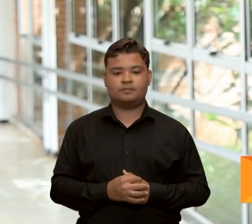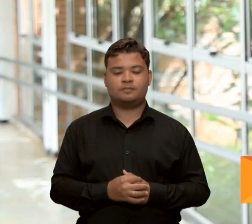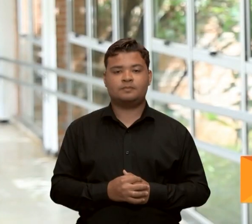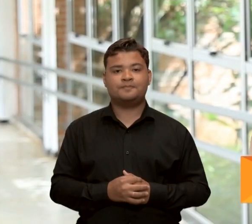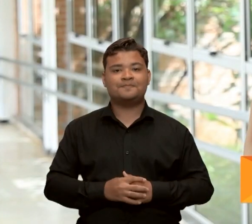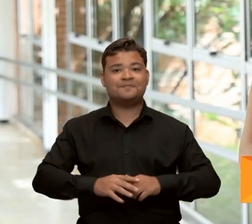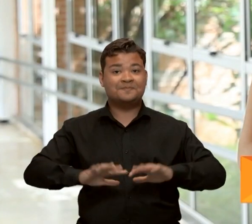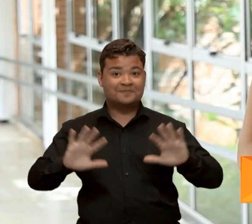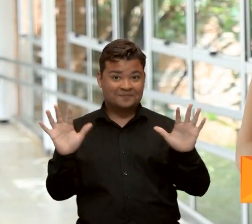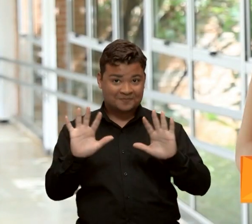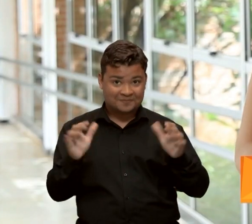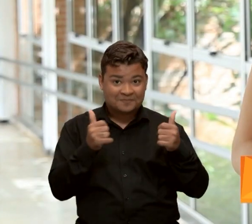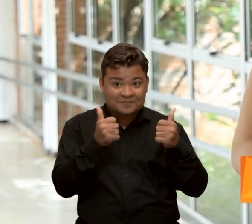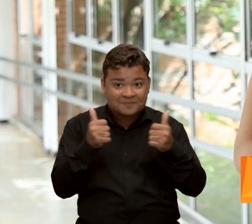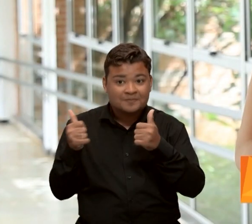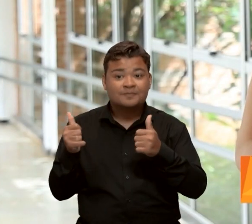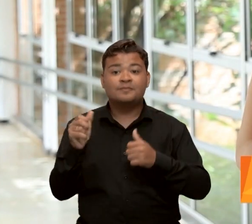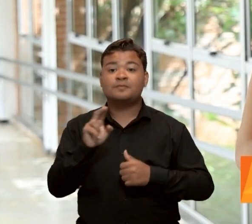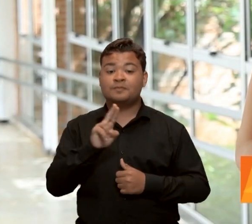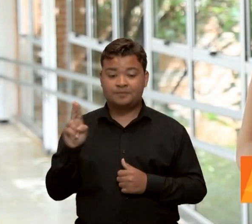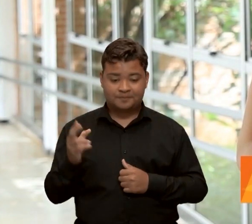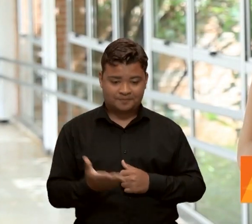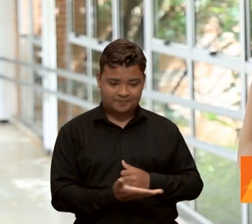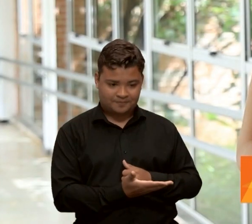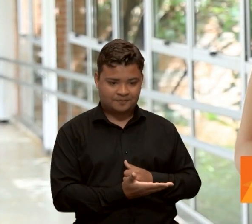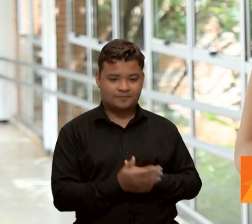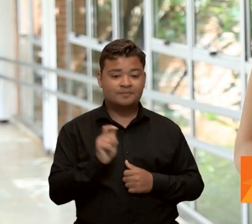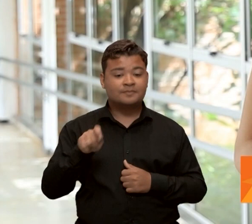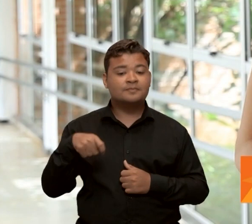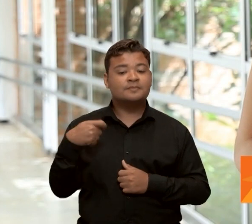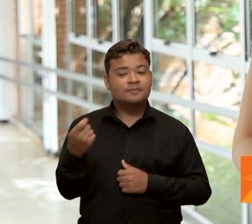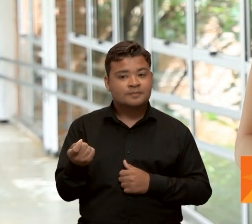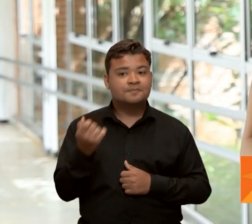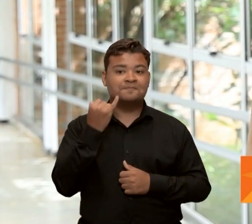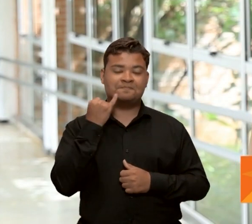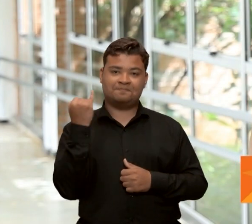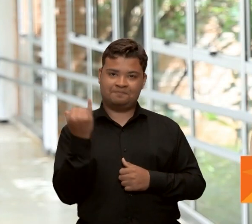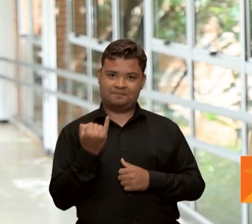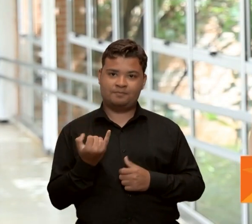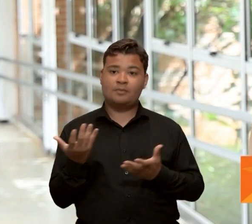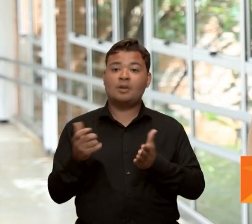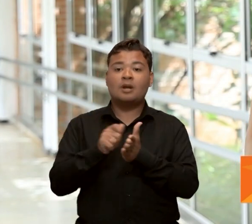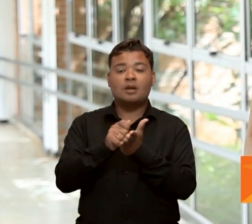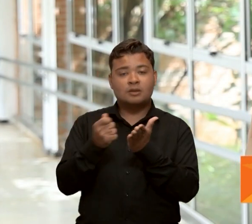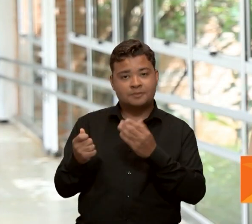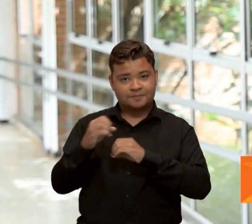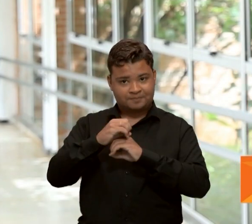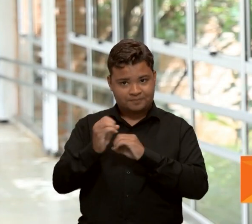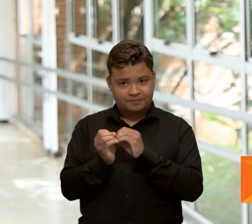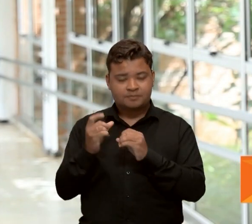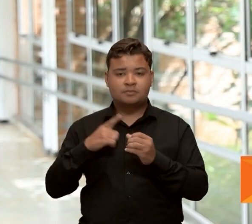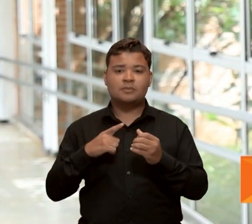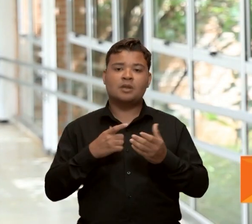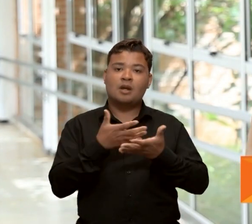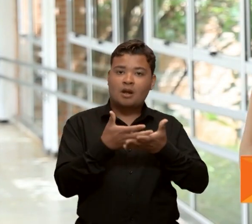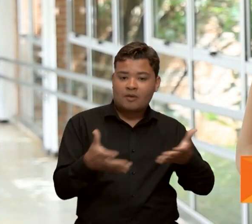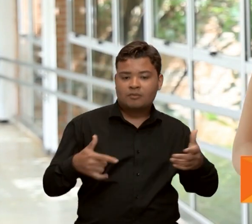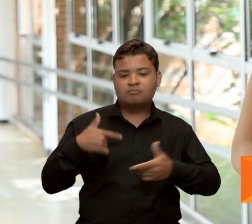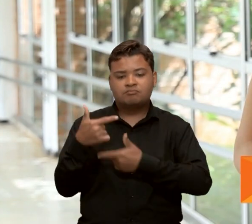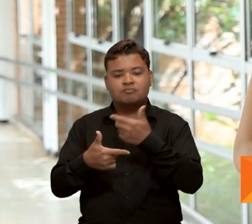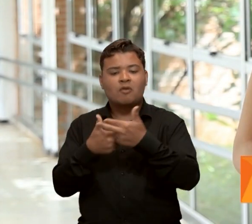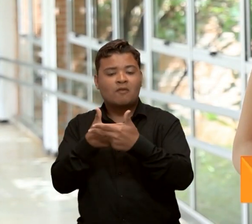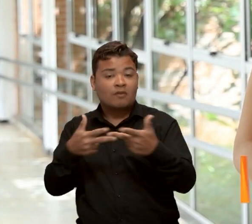Olá, tudo bem? O meu nome é Isabela Lima e começa agora mais uma Agenda UFG. Aqui você fica por dentro dos eventos e serviços